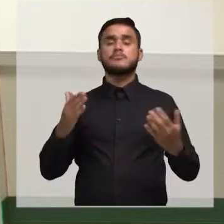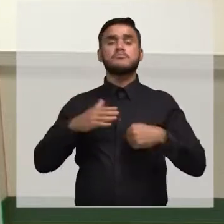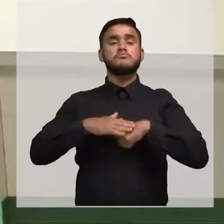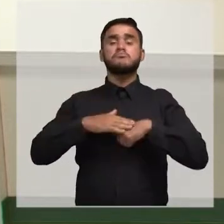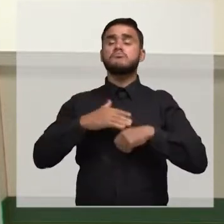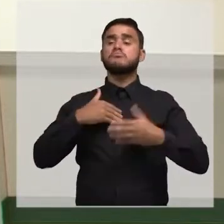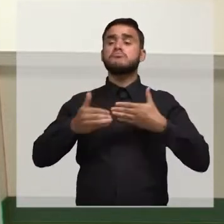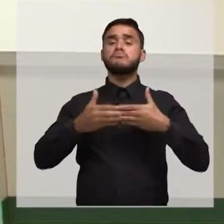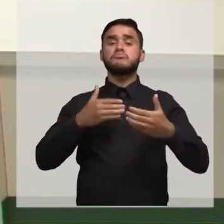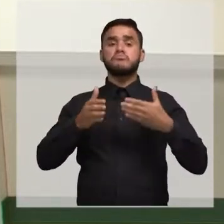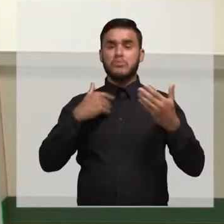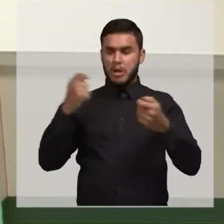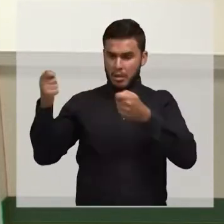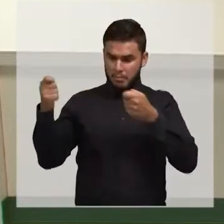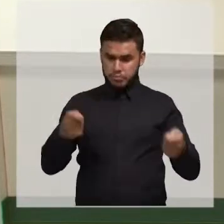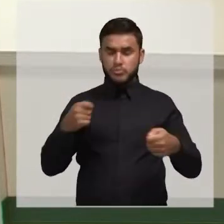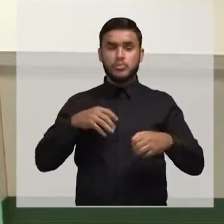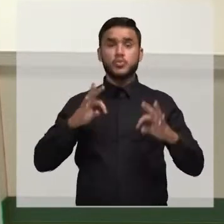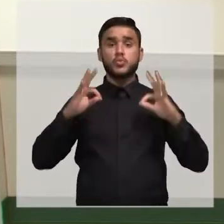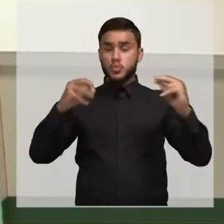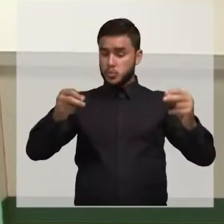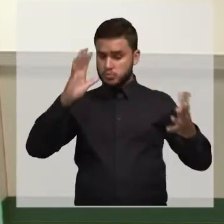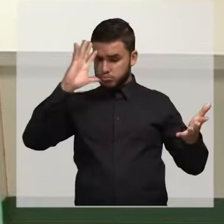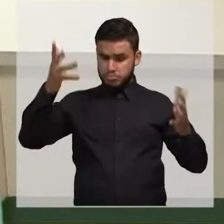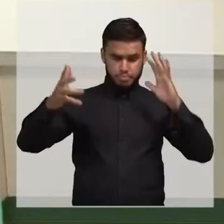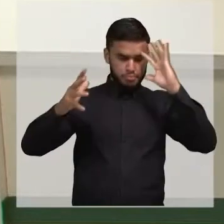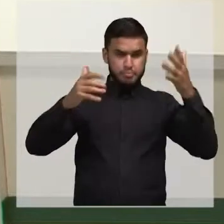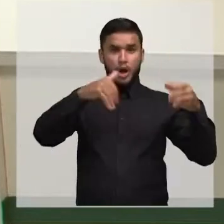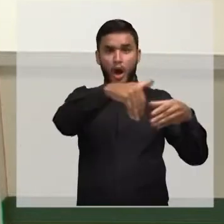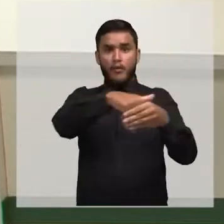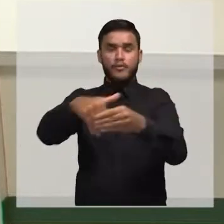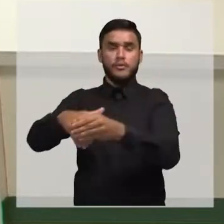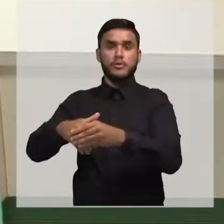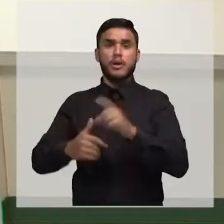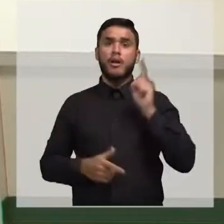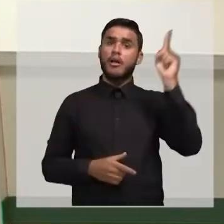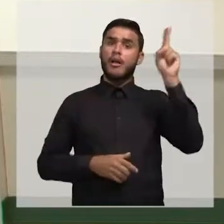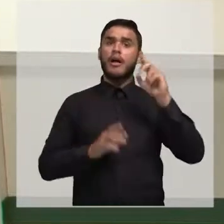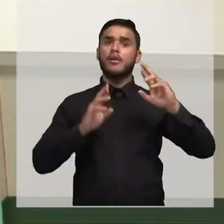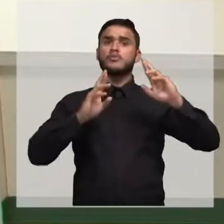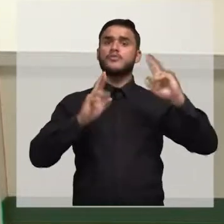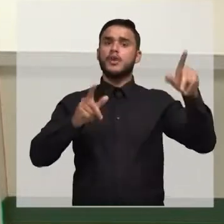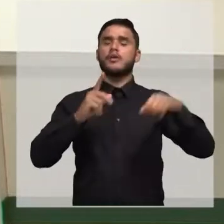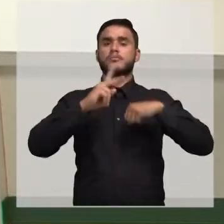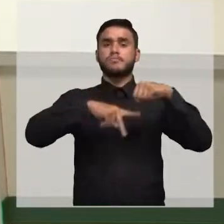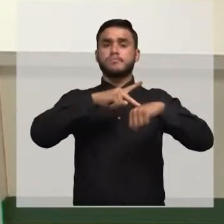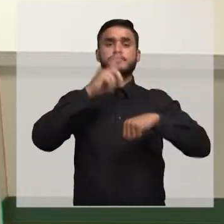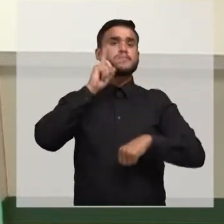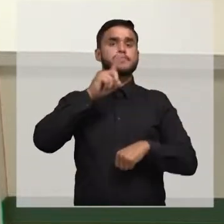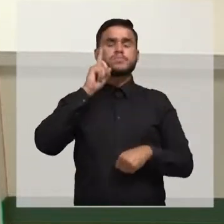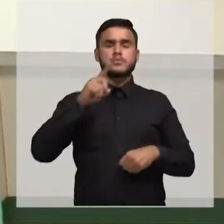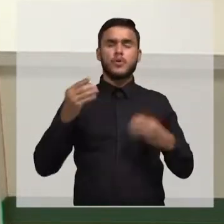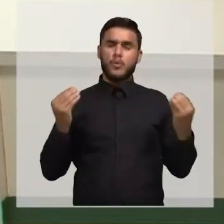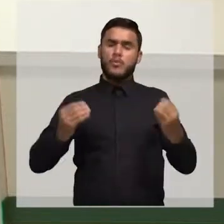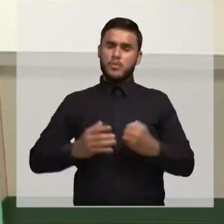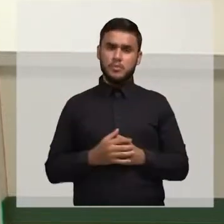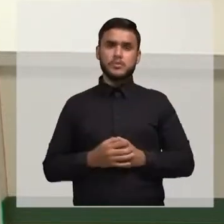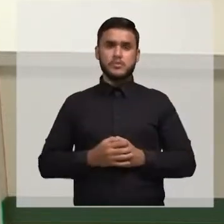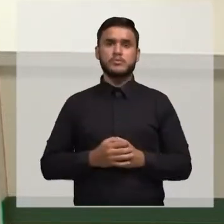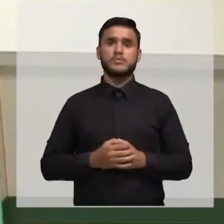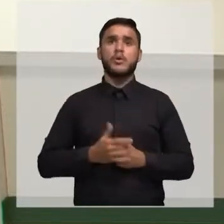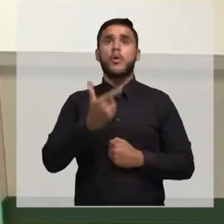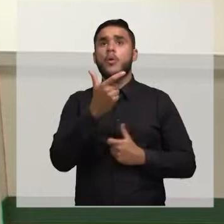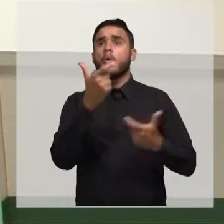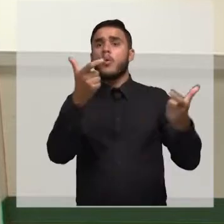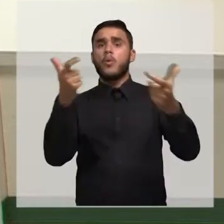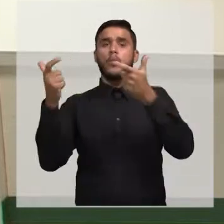ordem jurídica, eles podem tudo, né? Diferente do juiz americano. E também a gente olhar outras democracias,